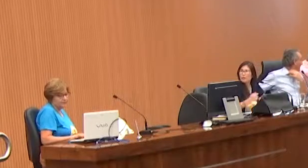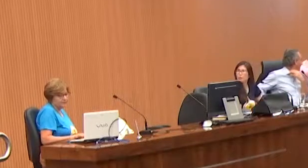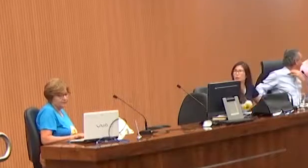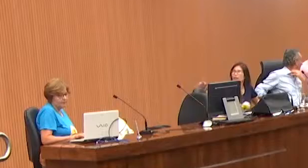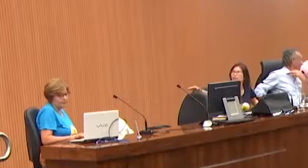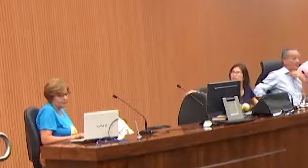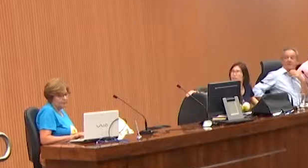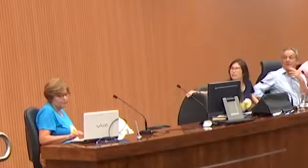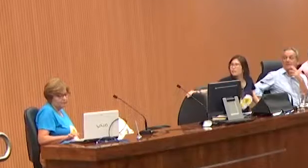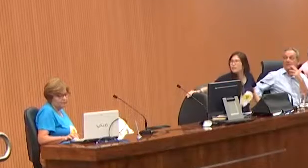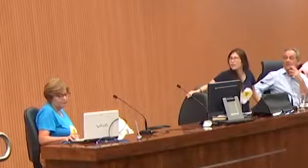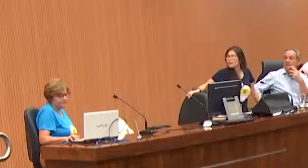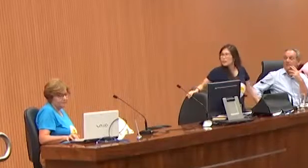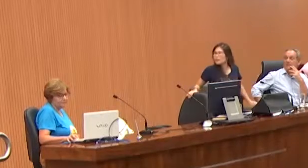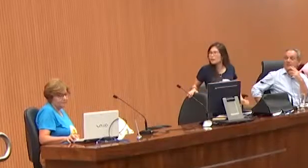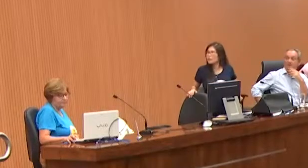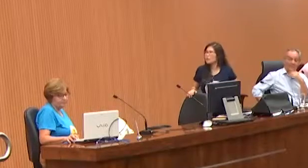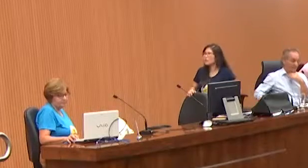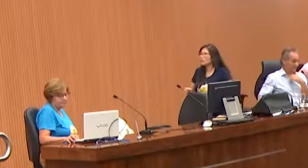Só passar para o lado.